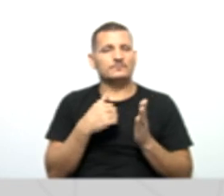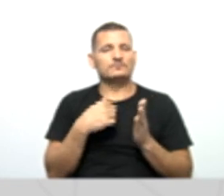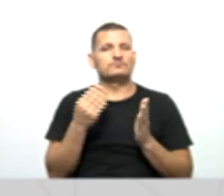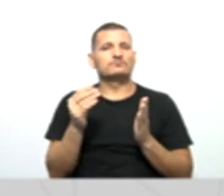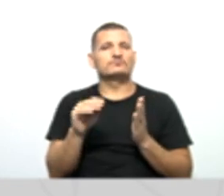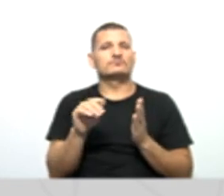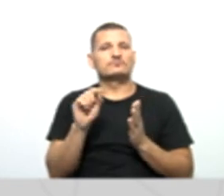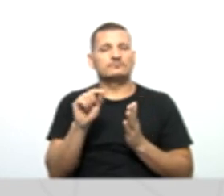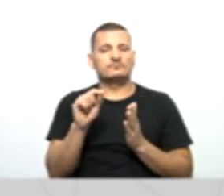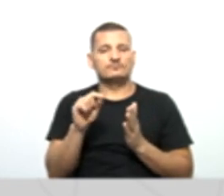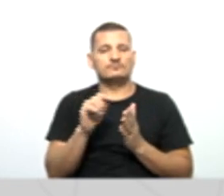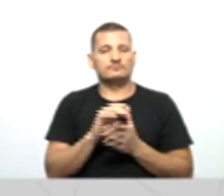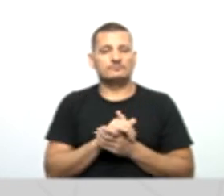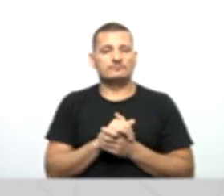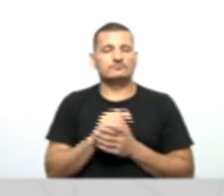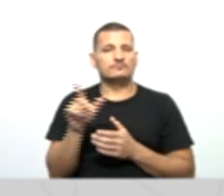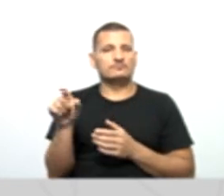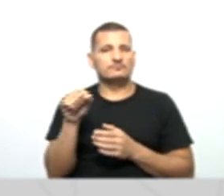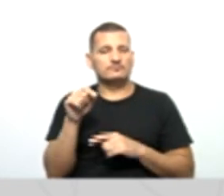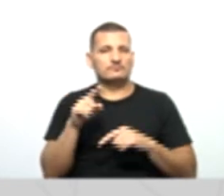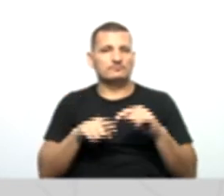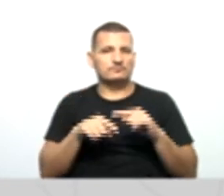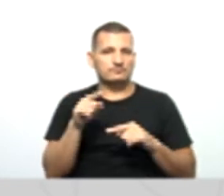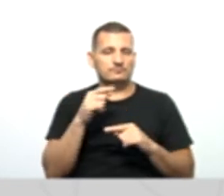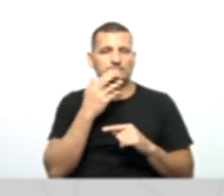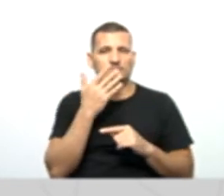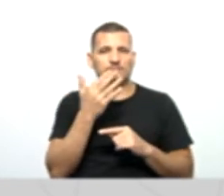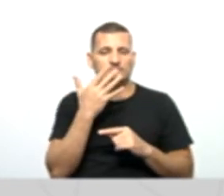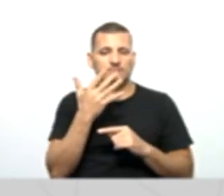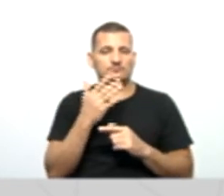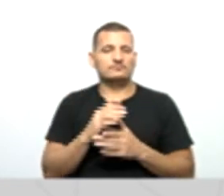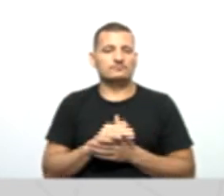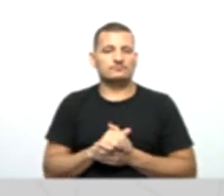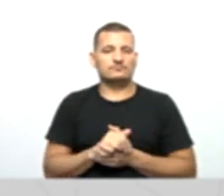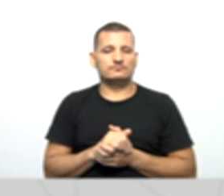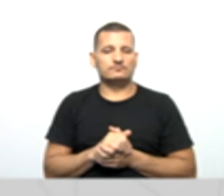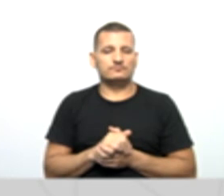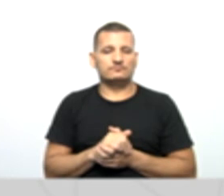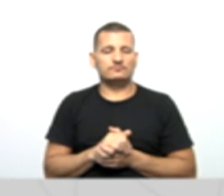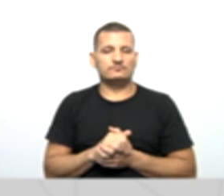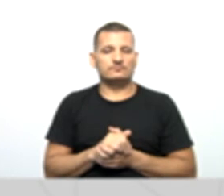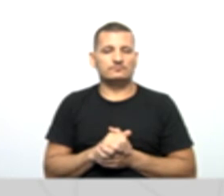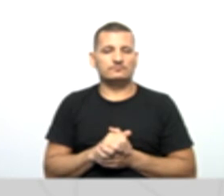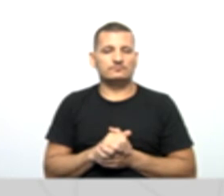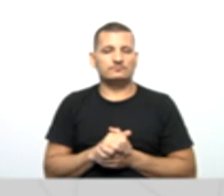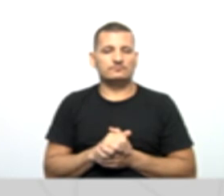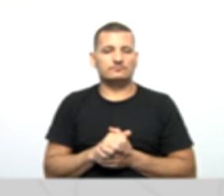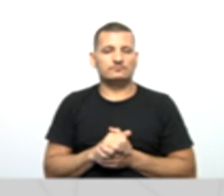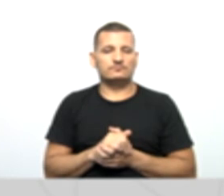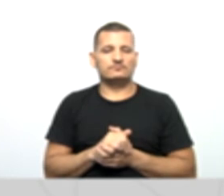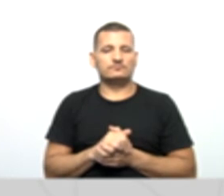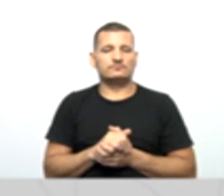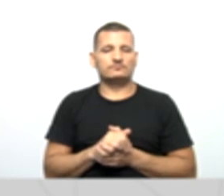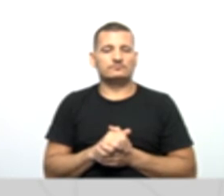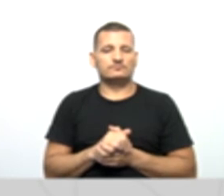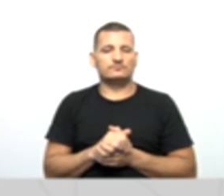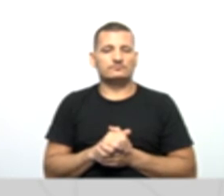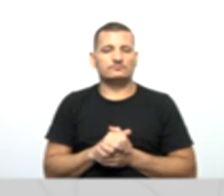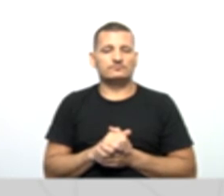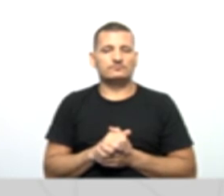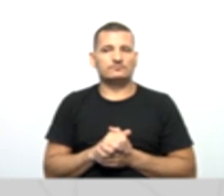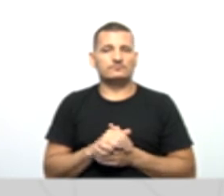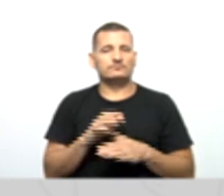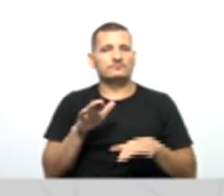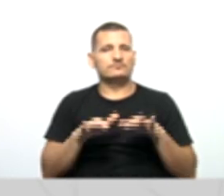colocando aqui como outro? Escolha do material da tinta, né? Posso estar colocando aqui contratação dos serviços. Às vezes a pessoa